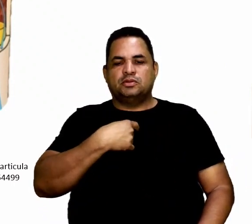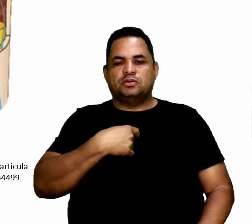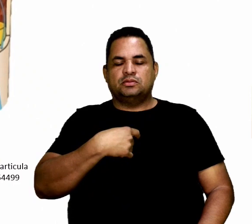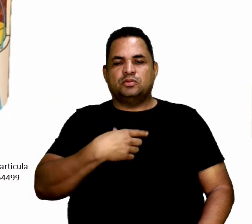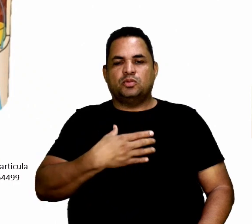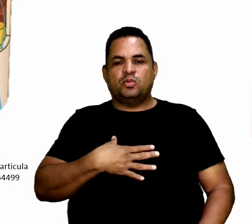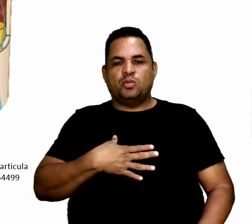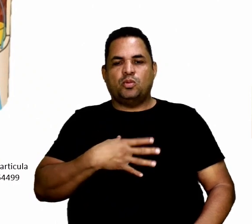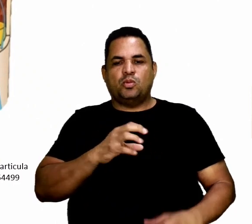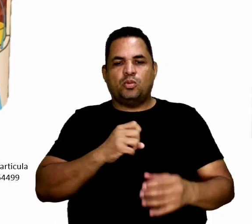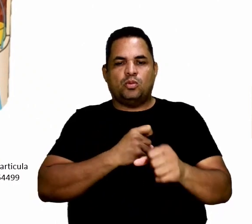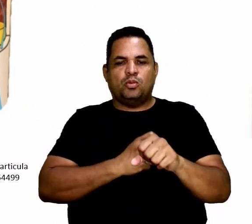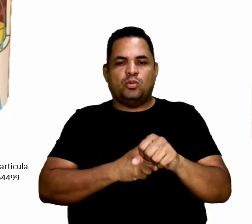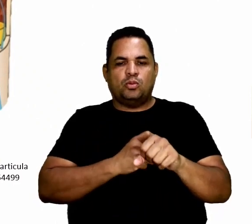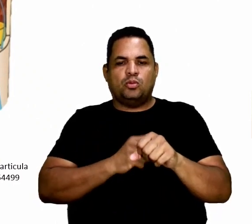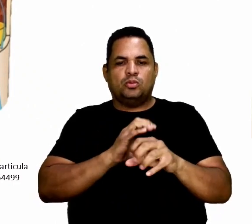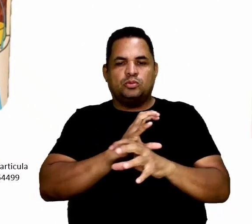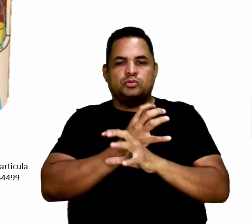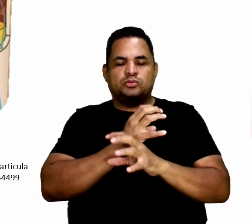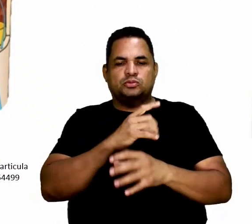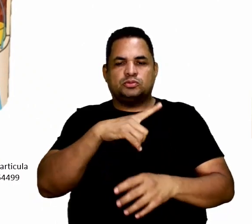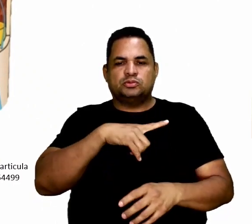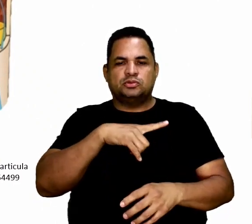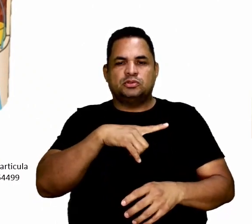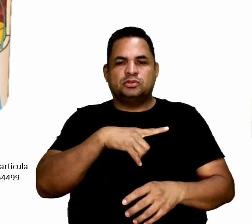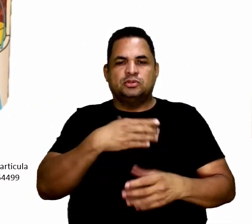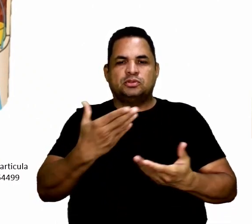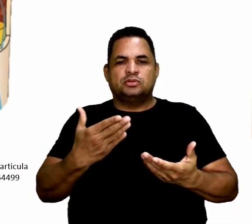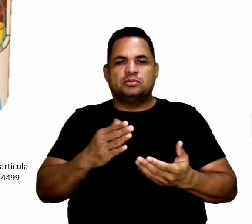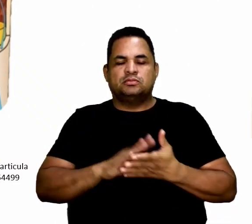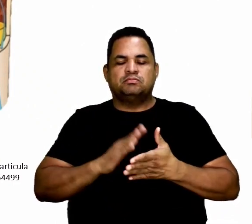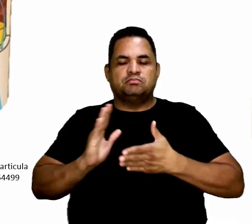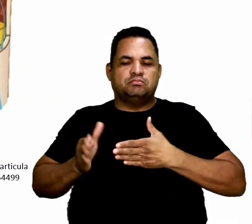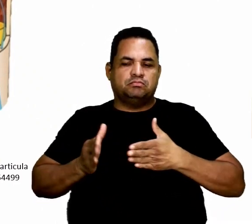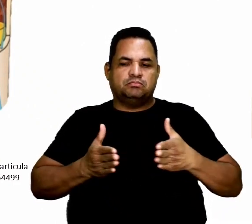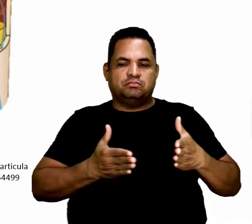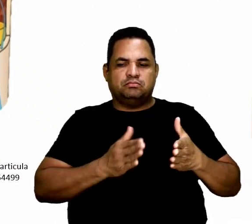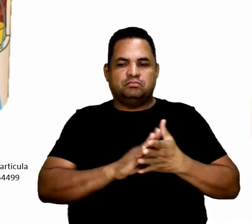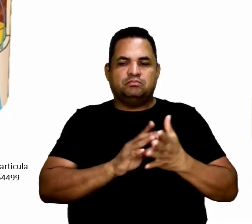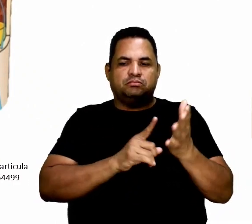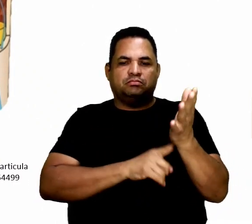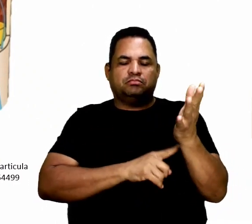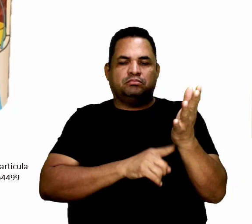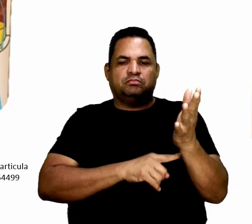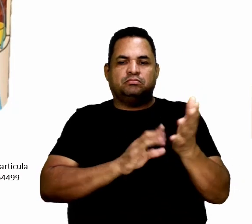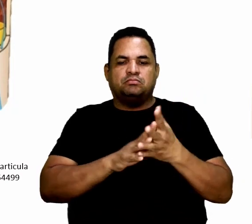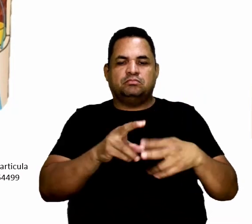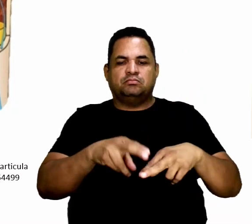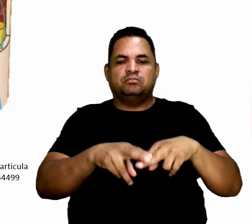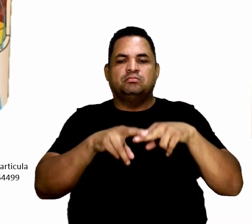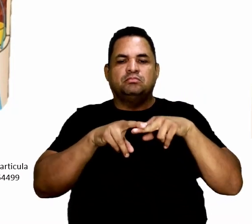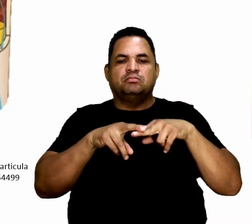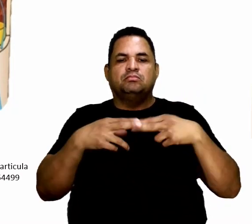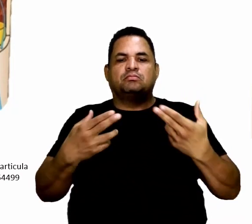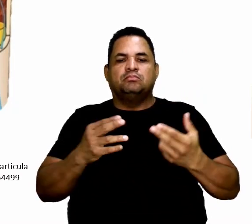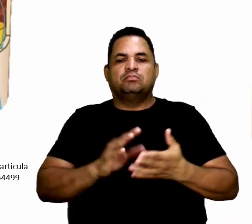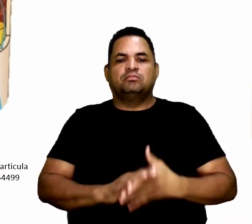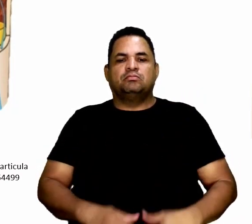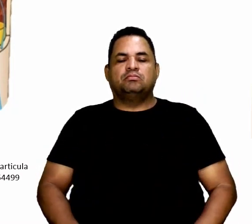vai possuir aí essa capacidade de produção sanguínea. Por isso que a gente diz que